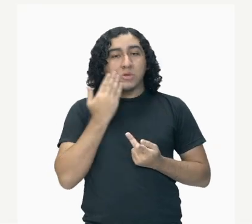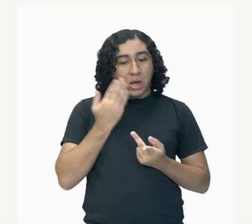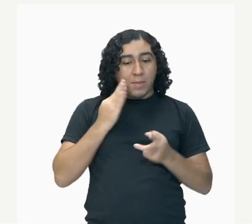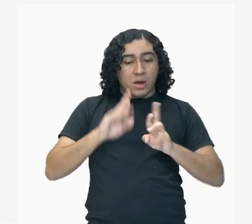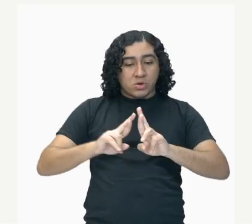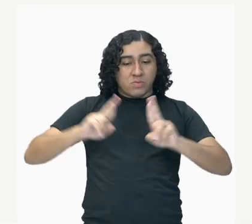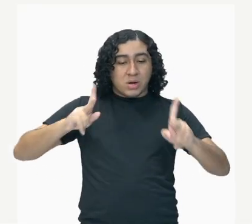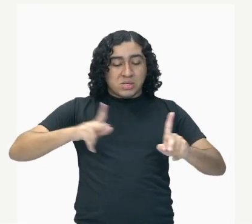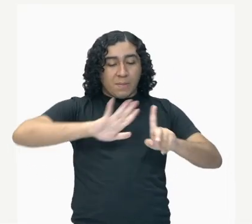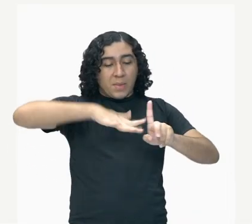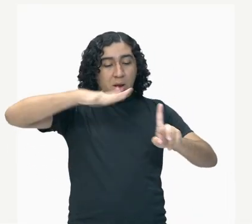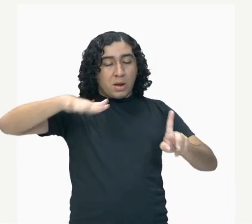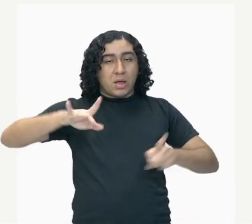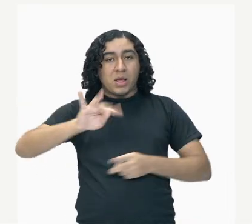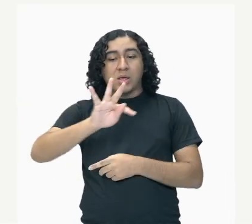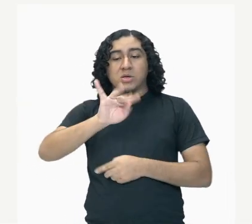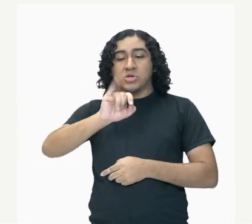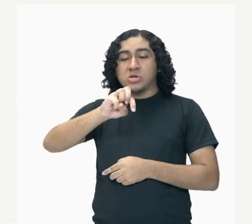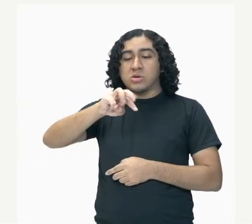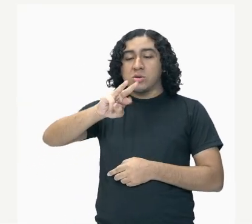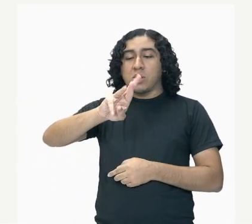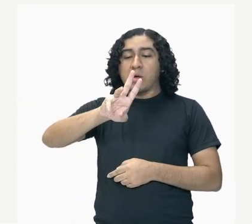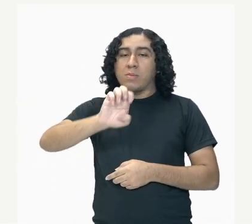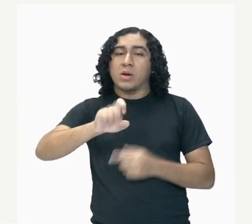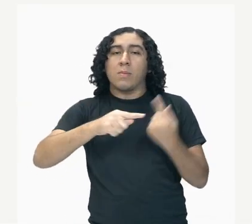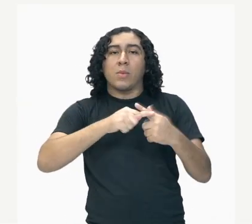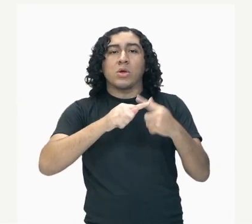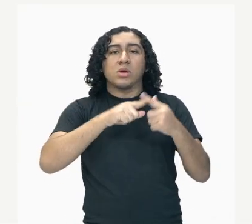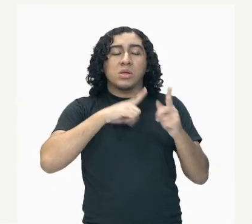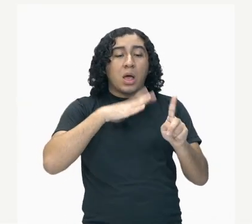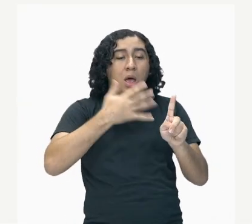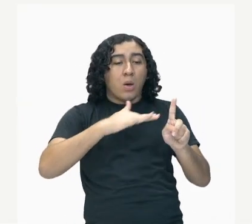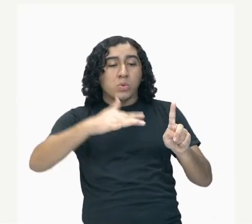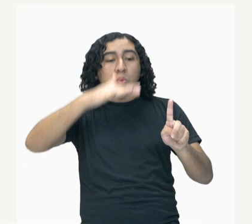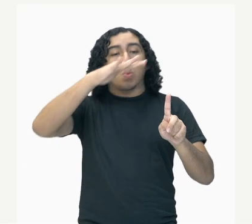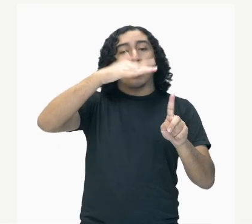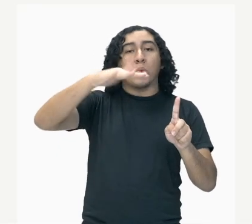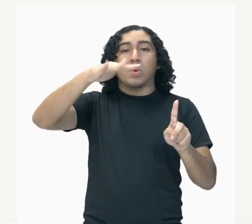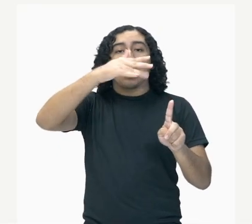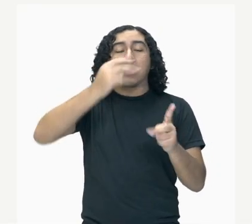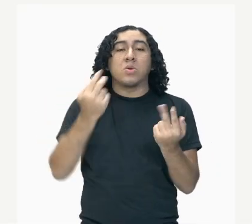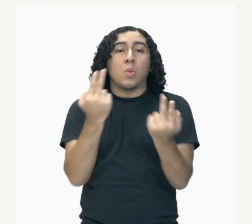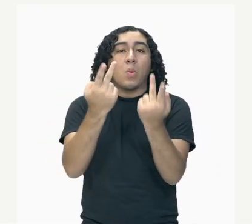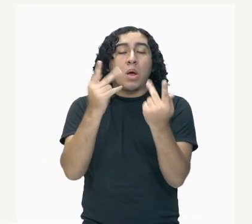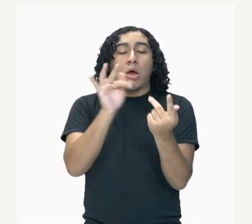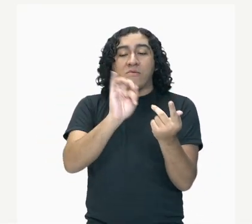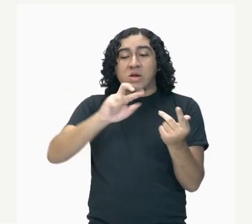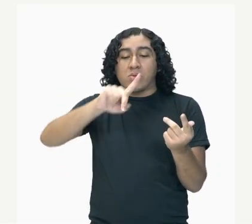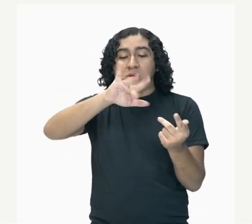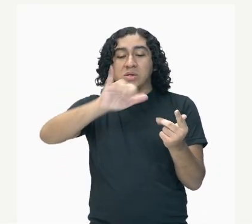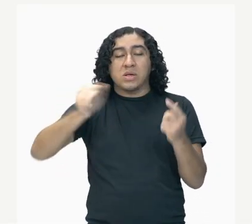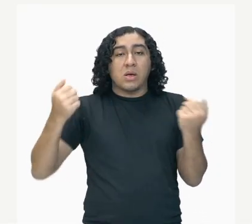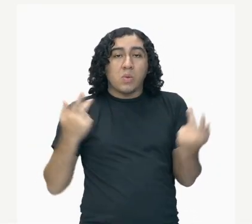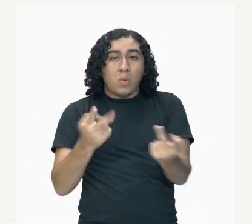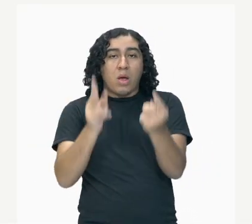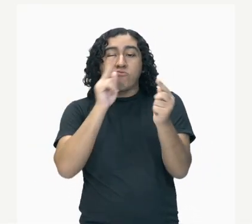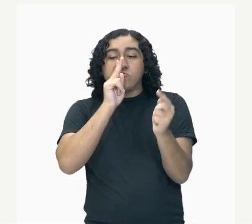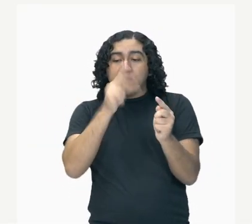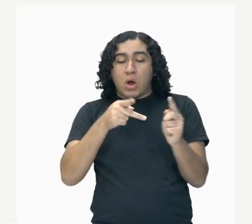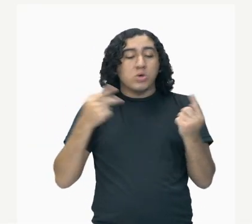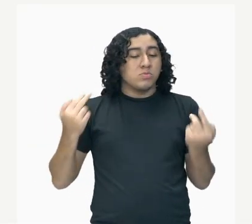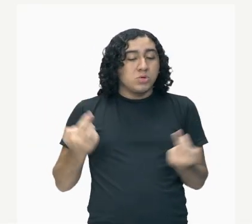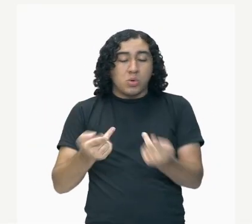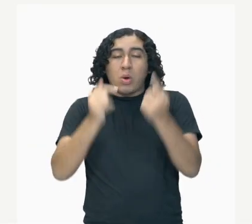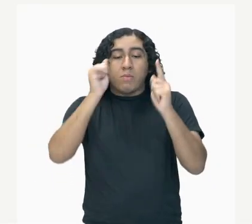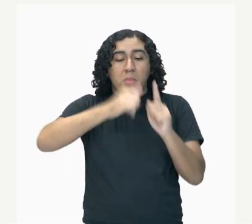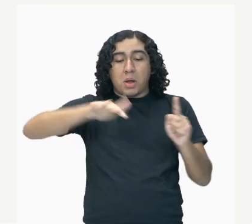sons que são quase iguais tem a mesma altura né a mesma frequência a mesma intensidade a pressão feita lá no